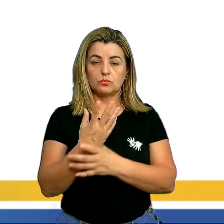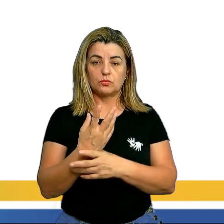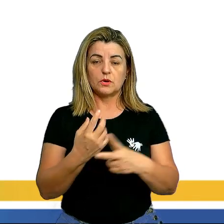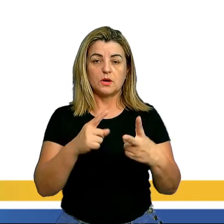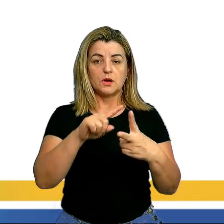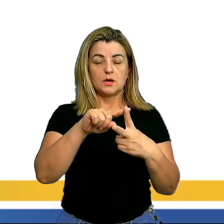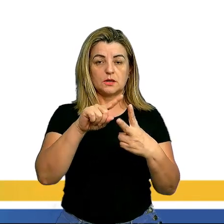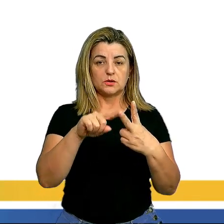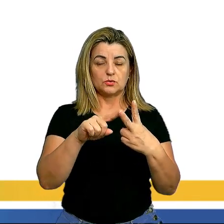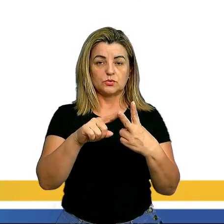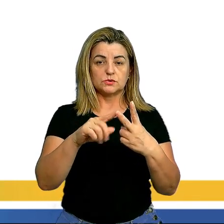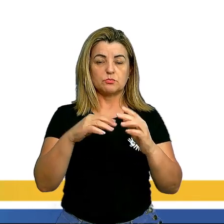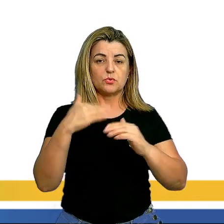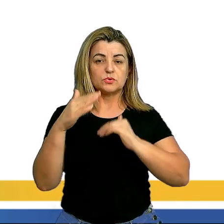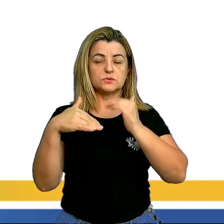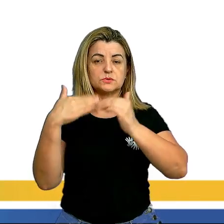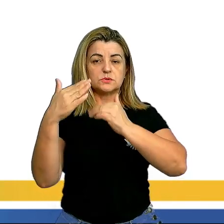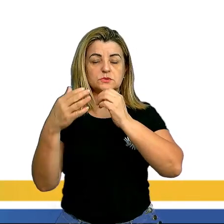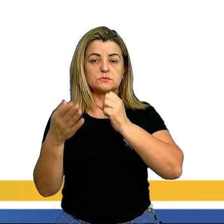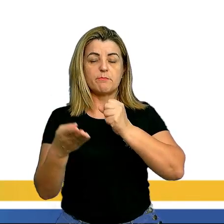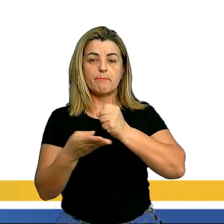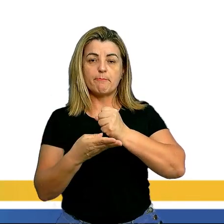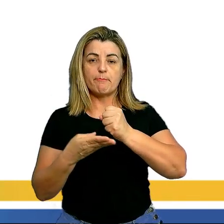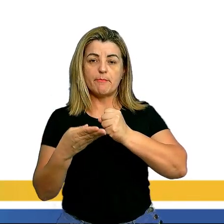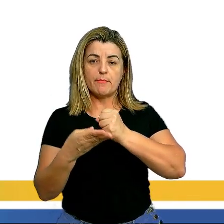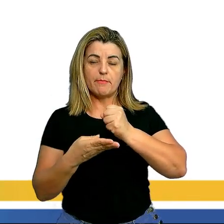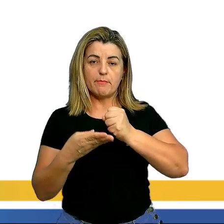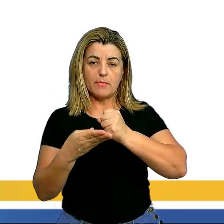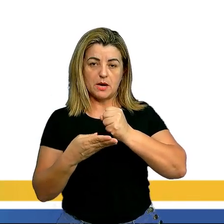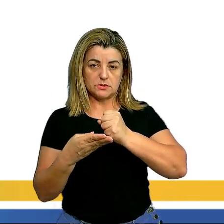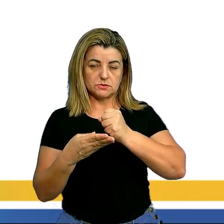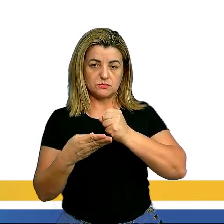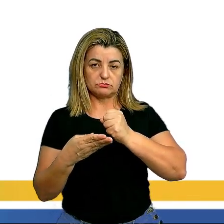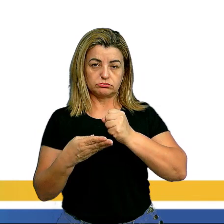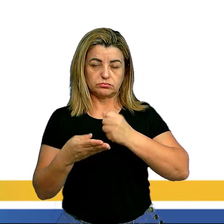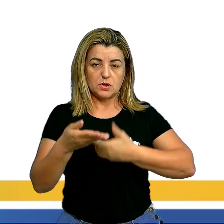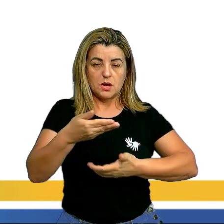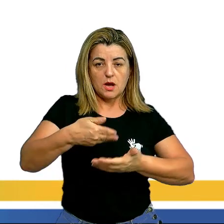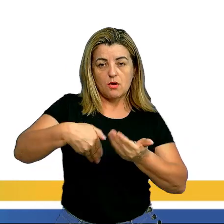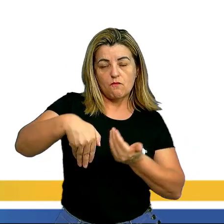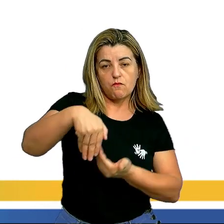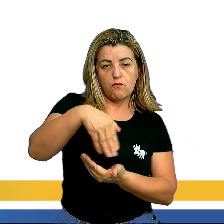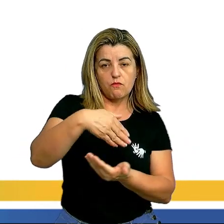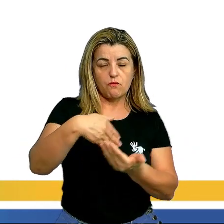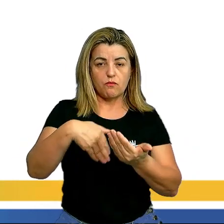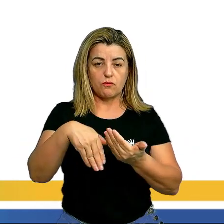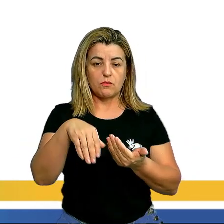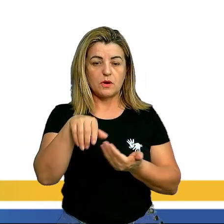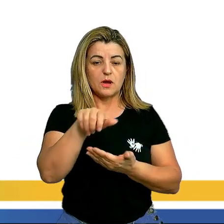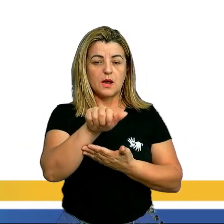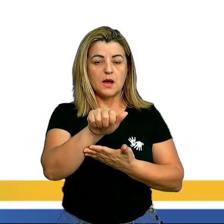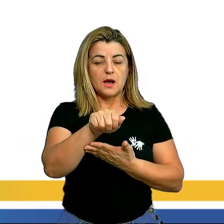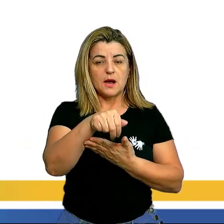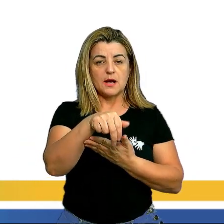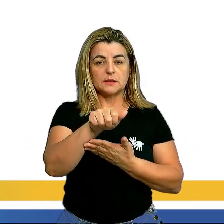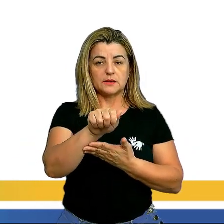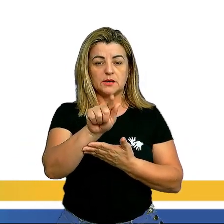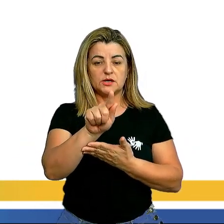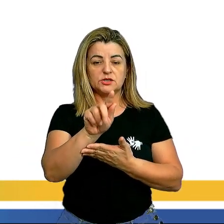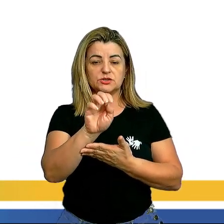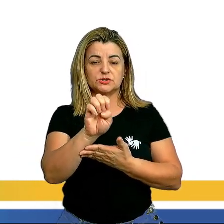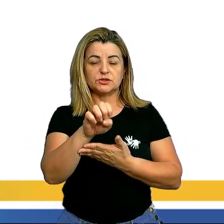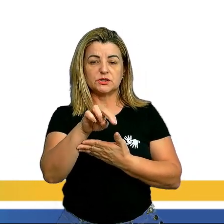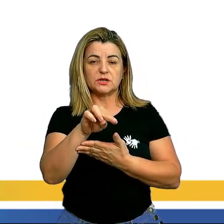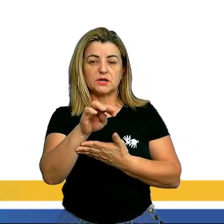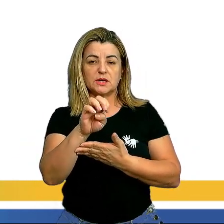dois processos básicos envolvidos na especiação, conhecidos como anagênese, que quer